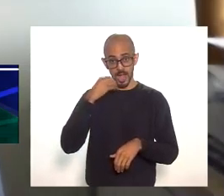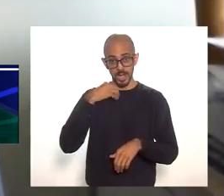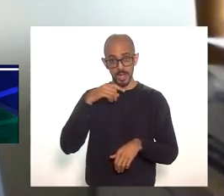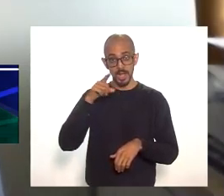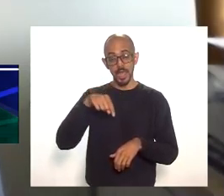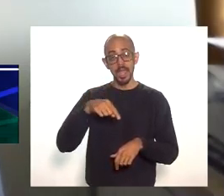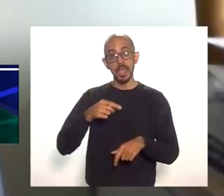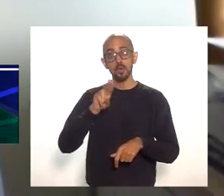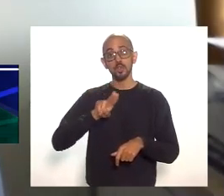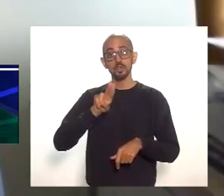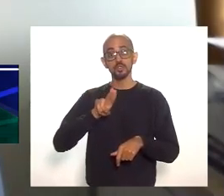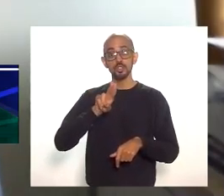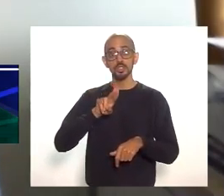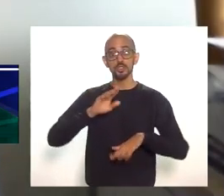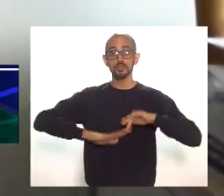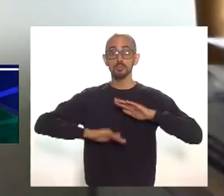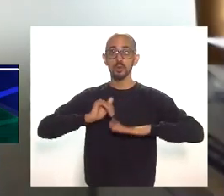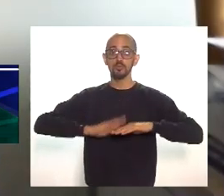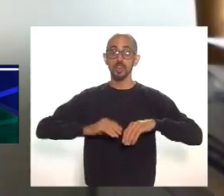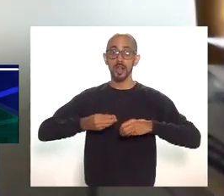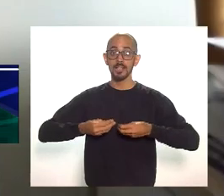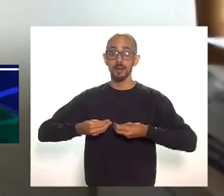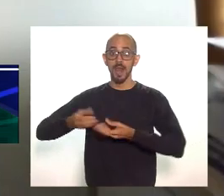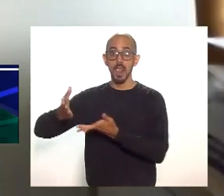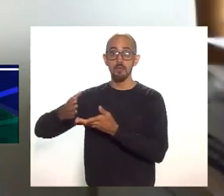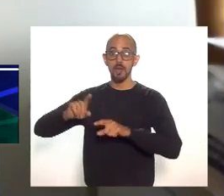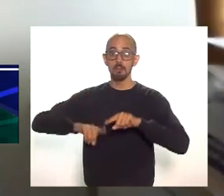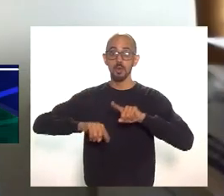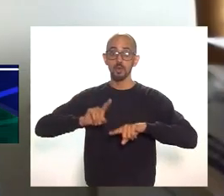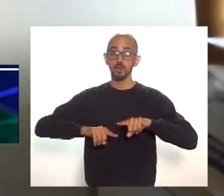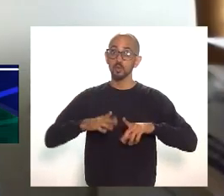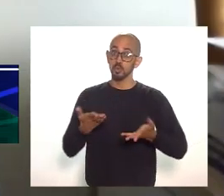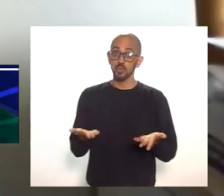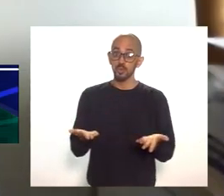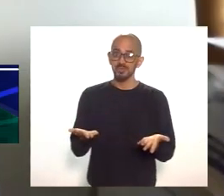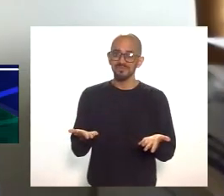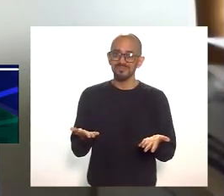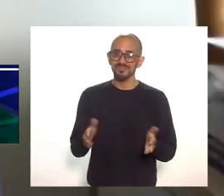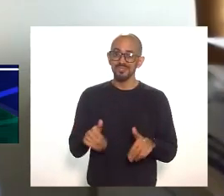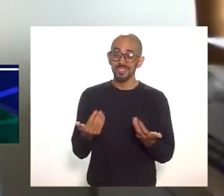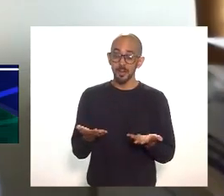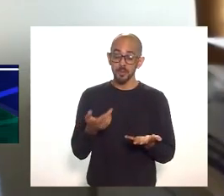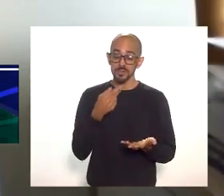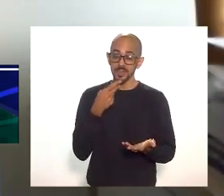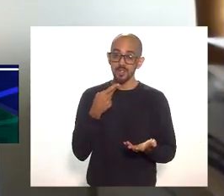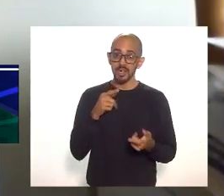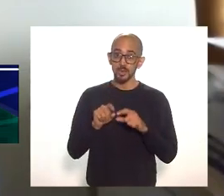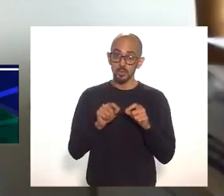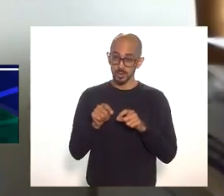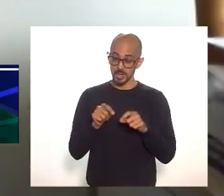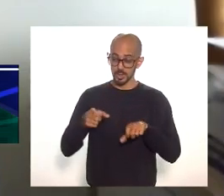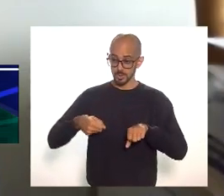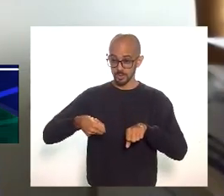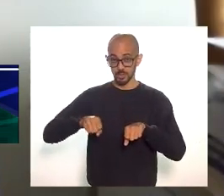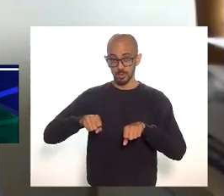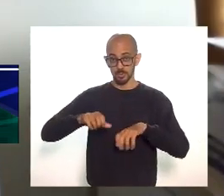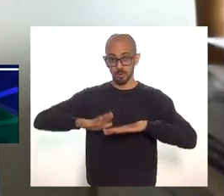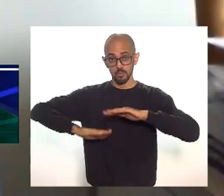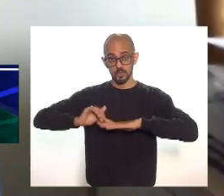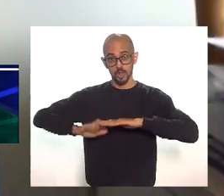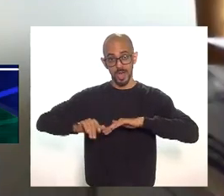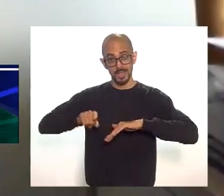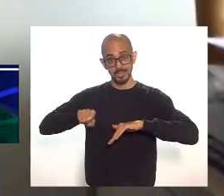motoboys. Então, é que você está querendo dizer o seguinte. Olha, os motoboys, eles